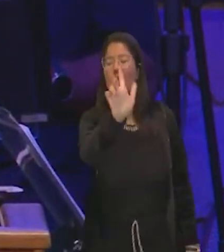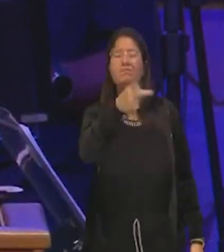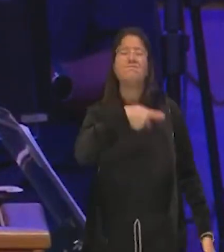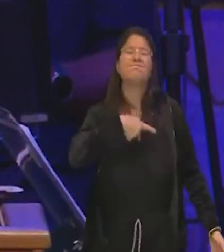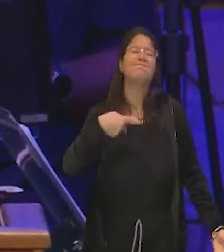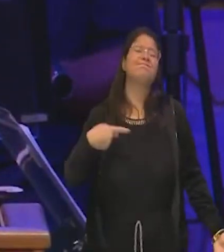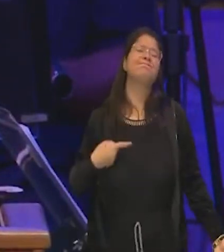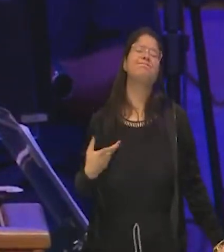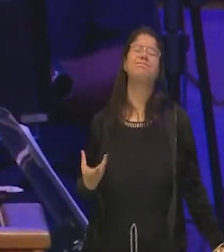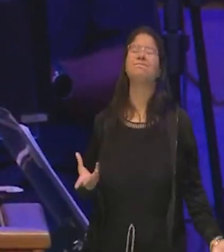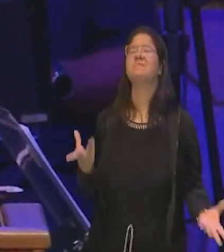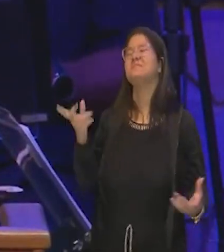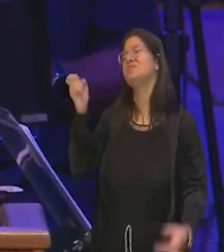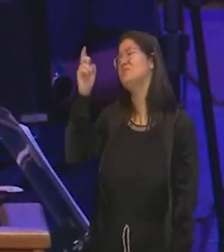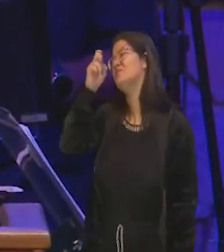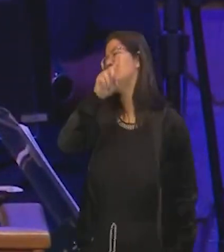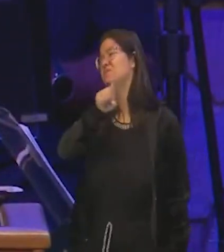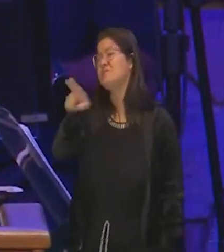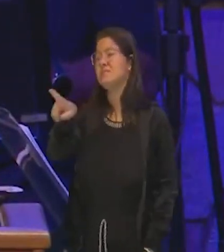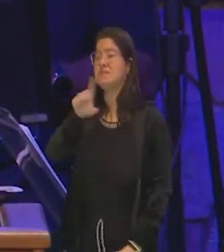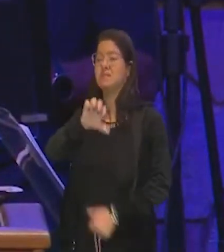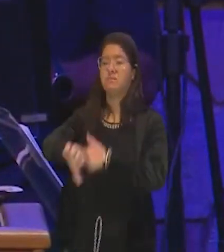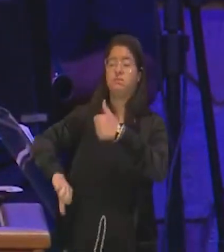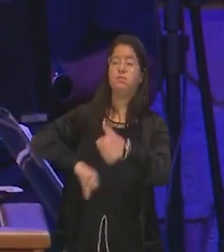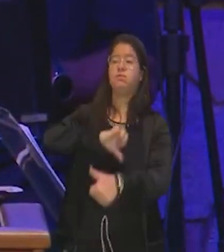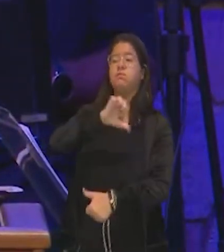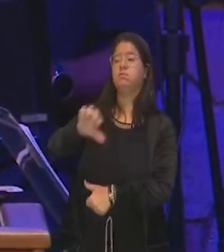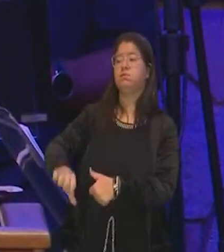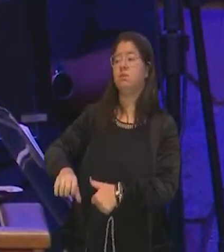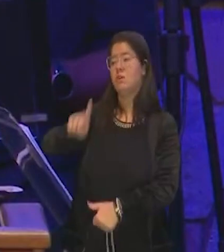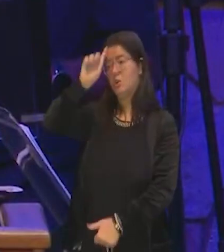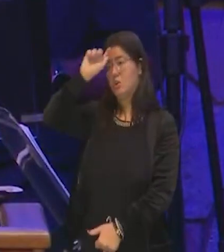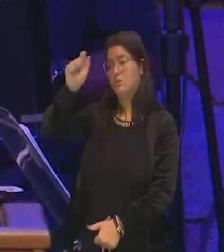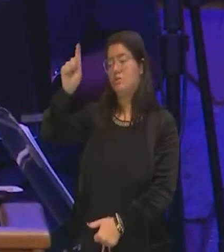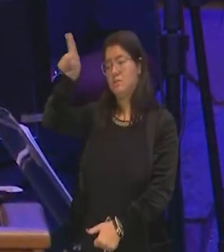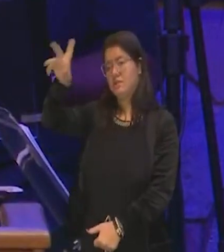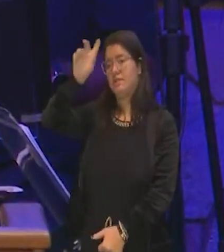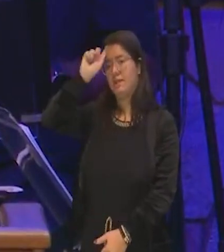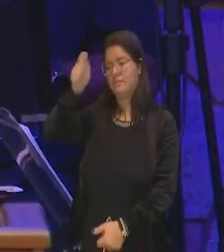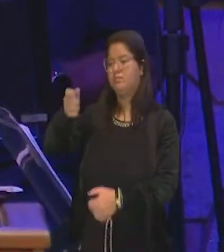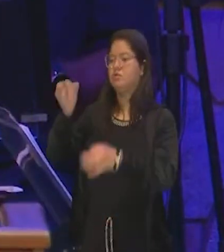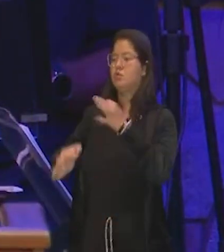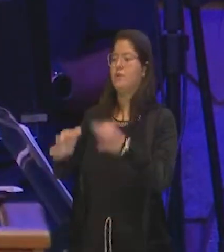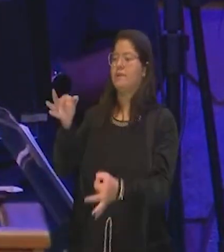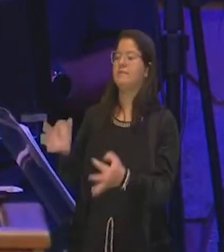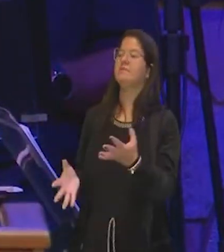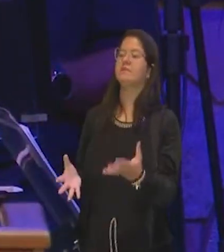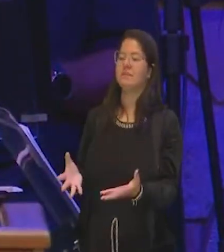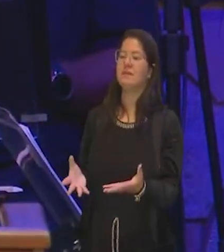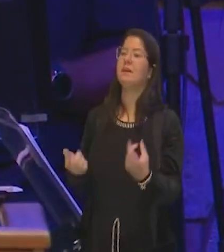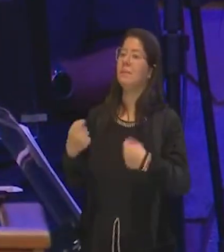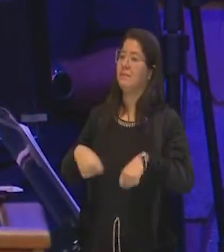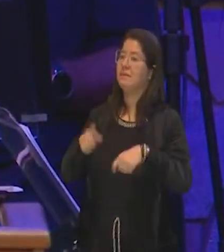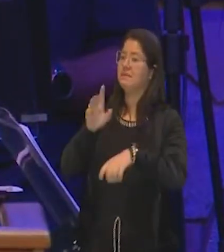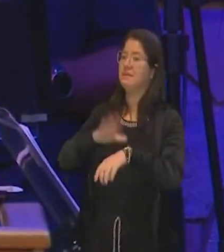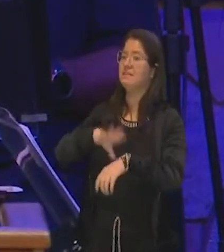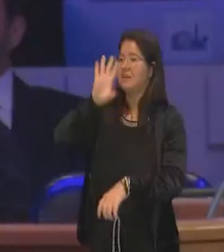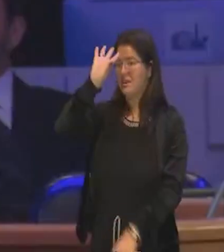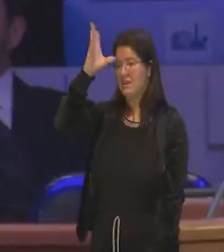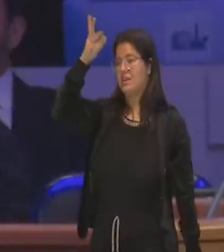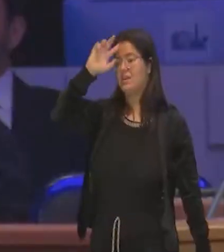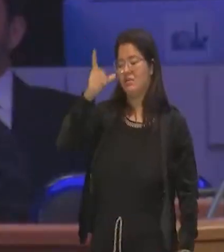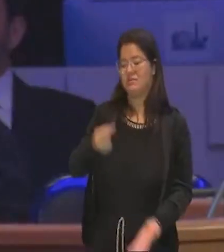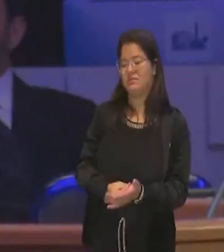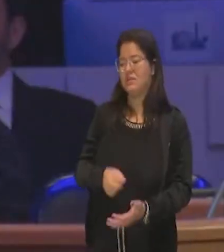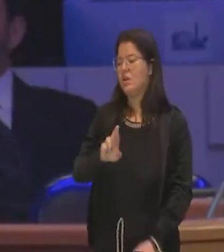Como é difícil você se tornar juiz numa situação em que precisa se tomar uma decisão. E eu creio que não é só